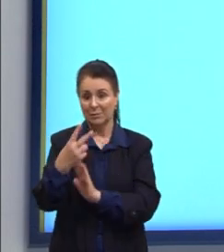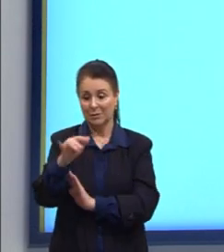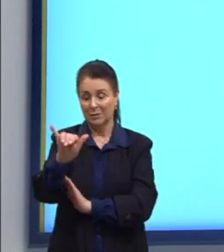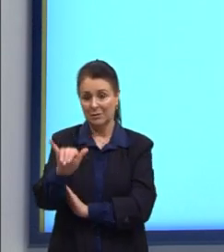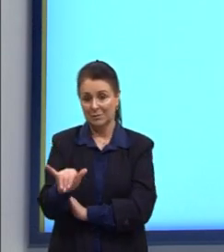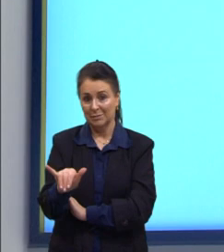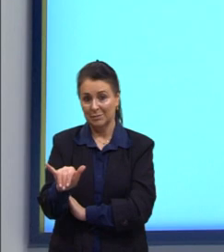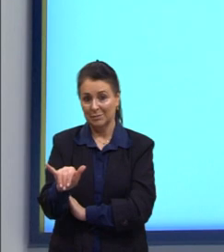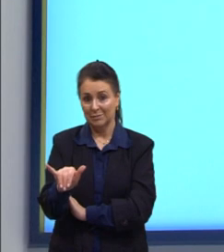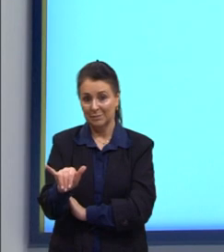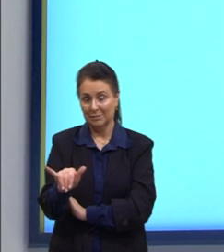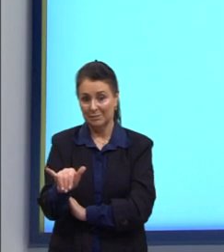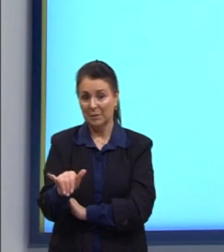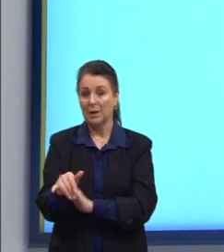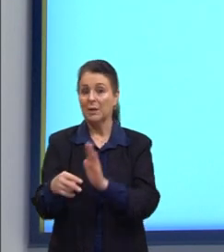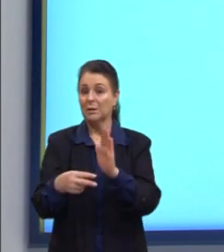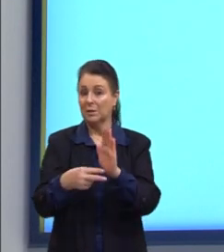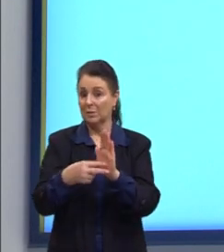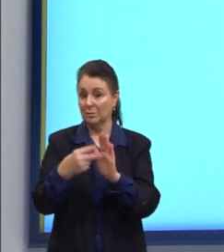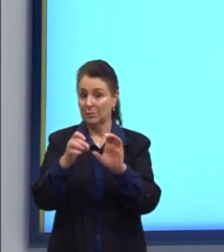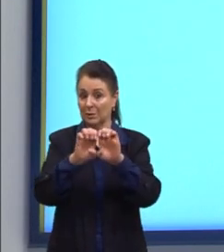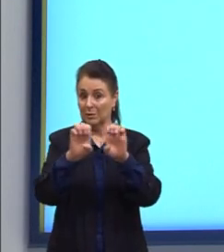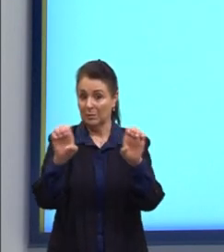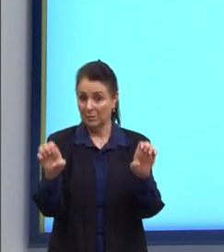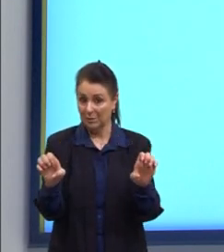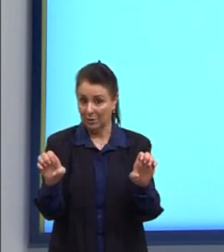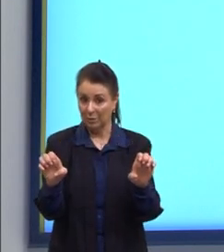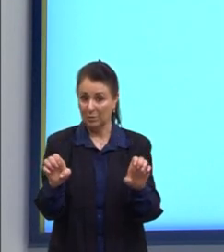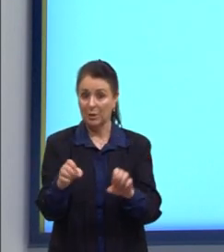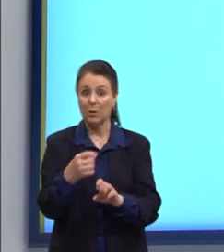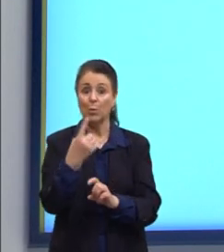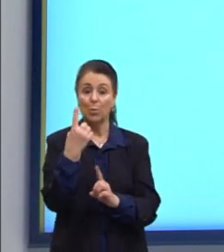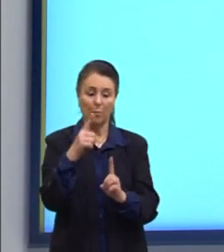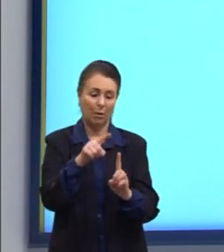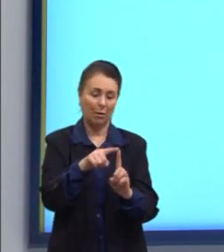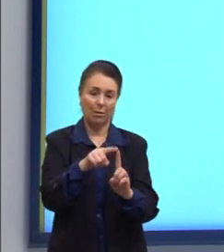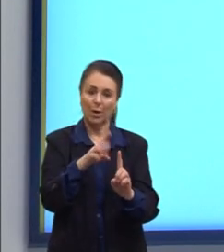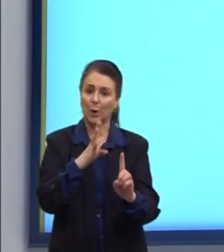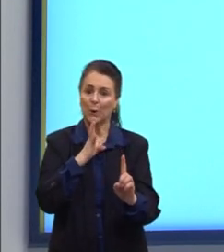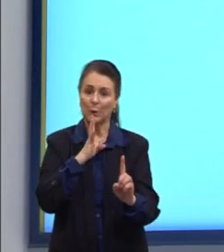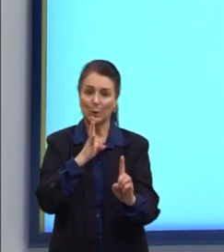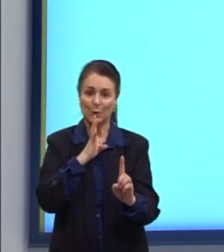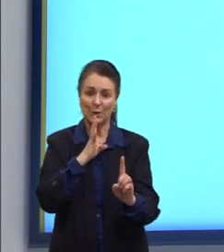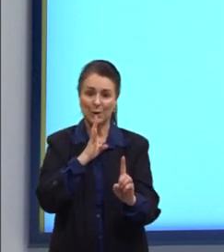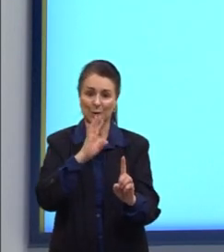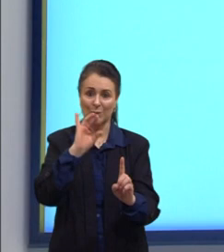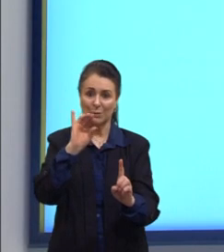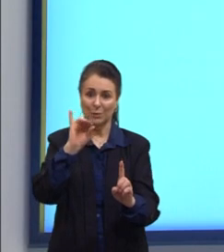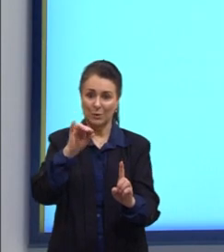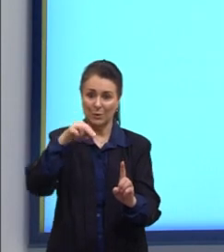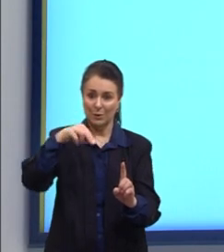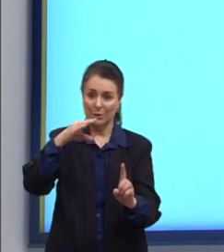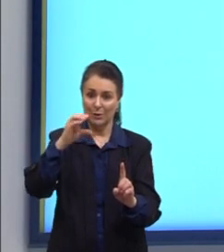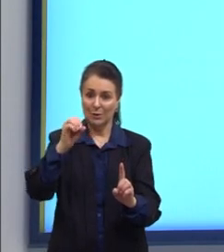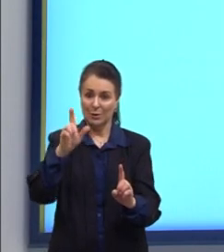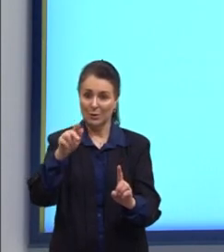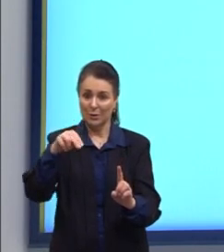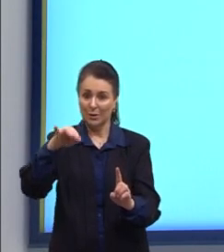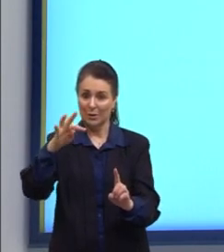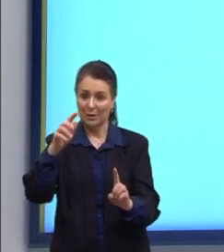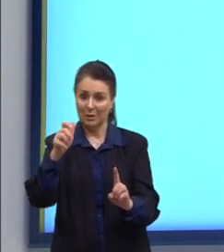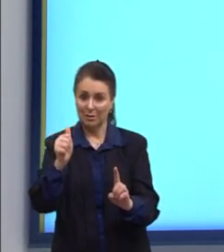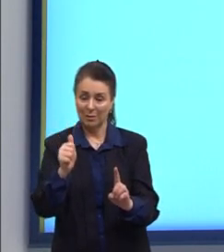agora nessa a equação eu tenho uma incógnita apenas eu posso resolver e descobrir o valor do Y né